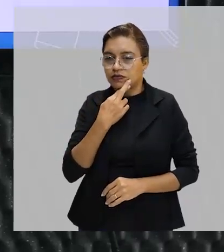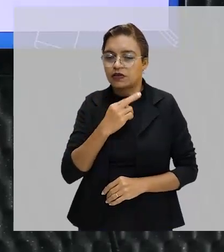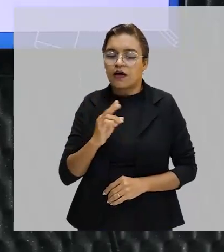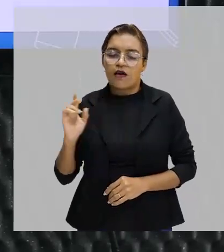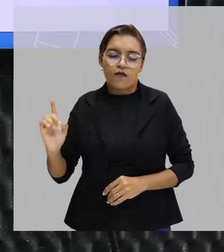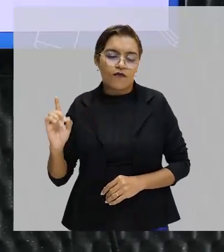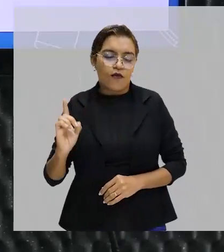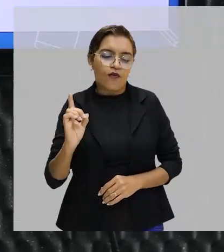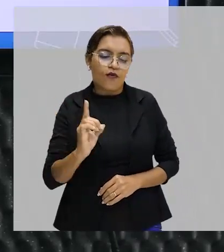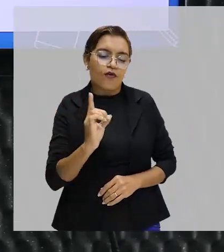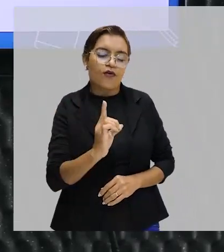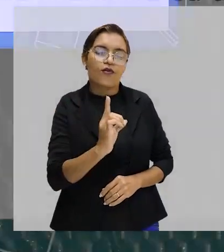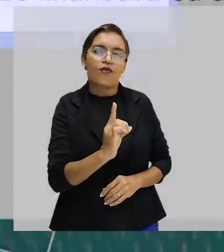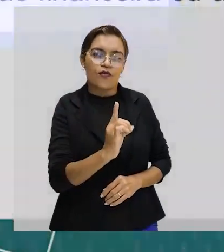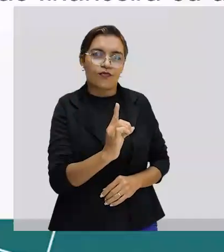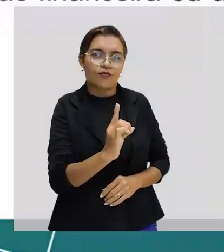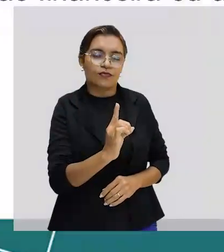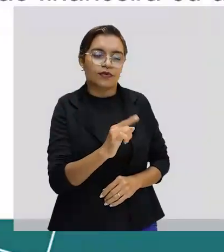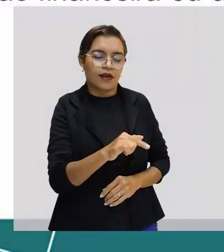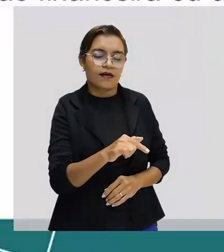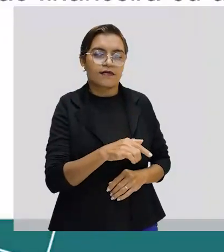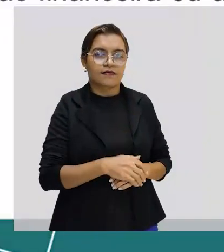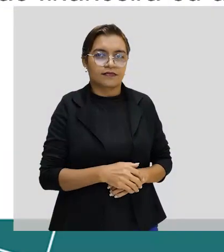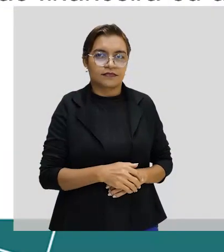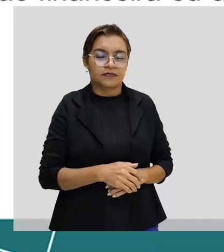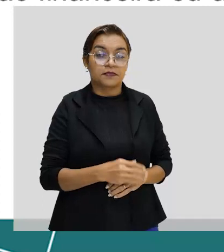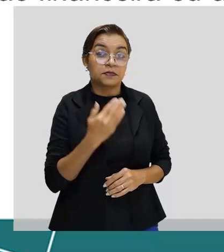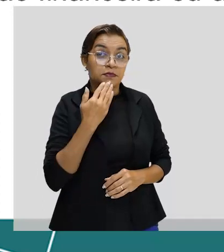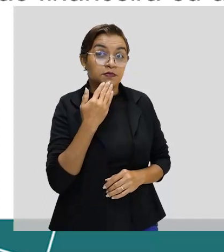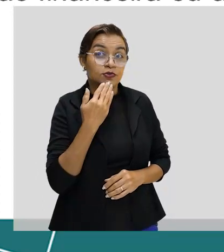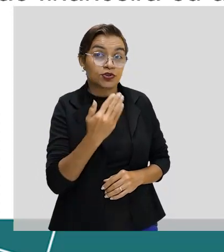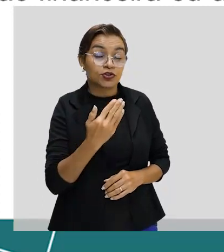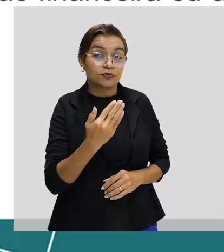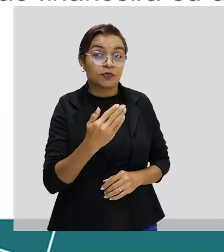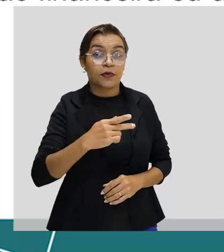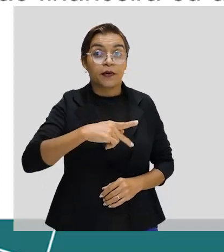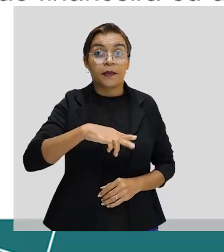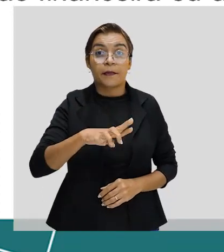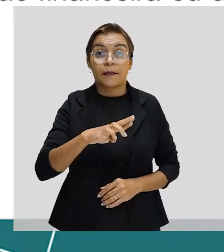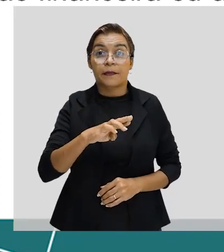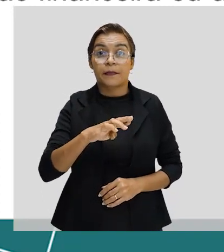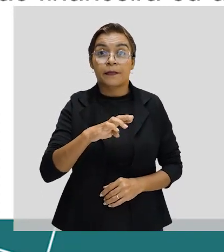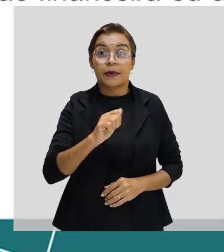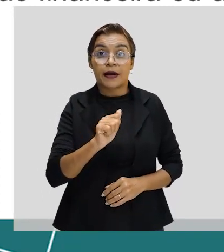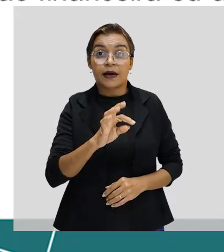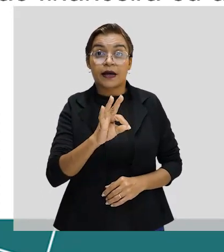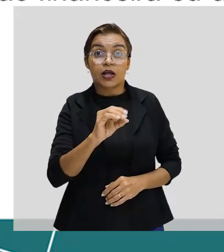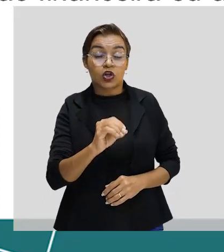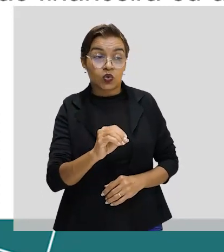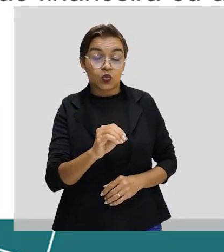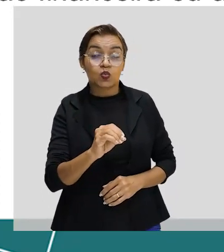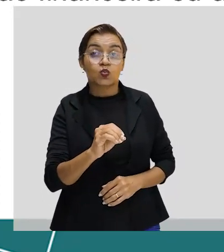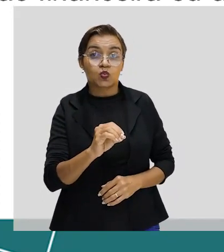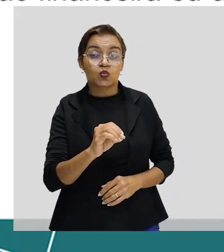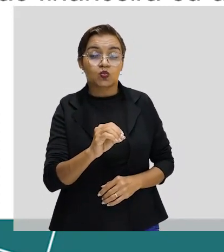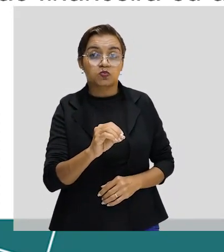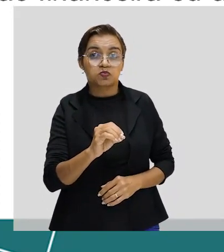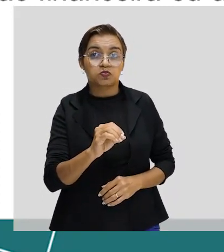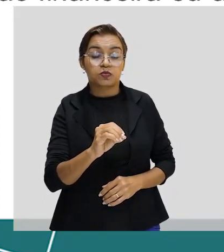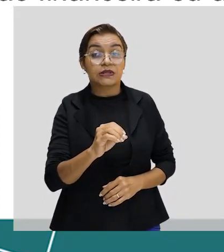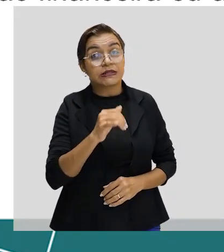jantar. A palavra prato pode estar relacionada a uma refeição que foi oferecida pelo restaurante ou